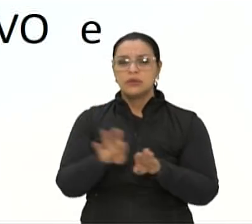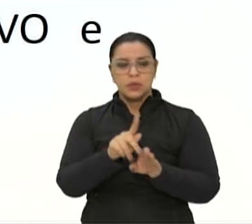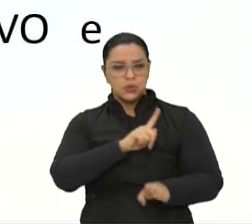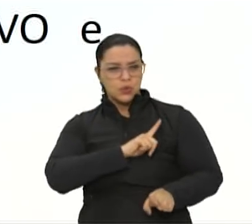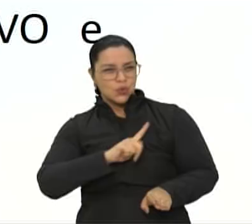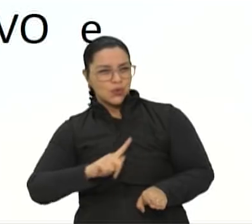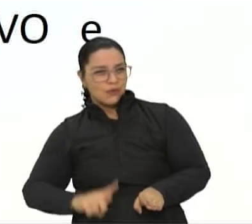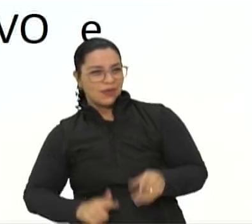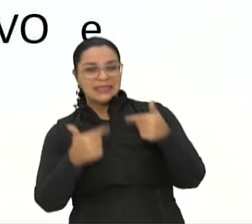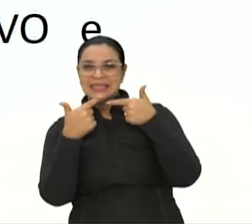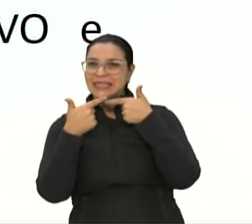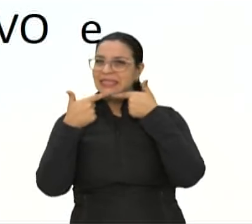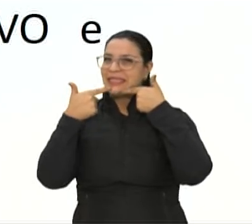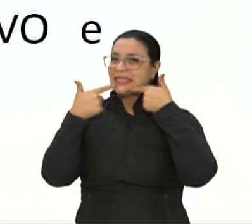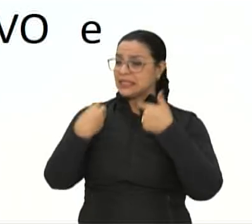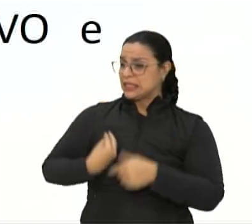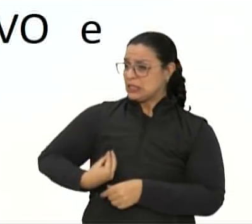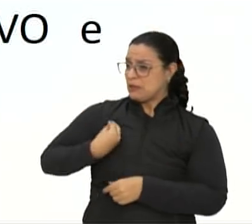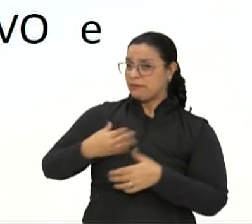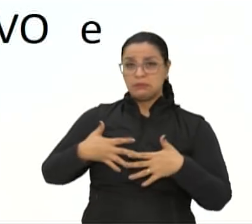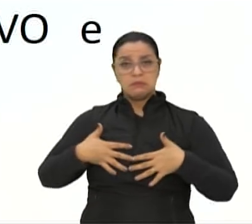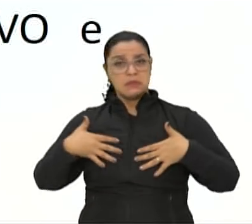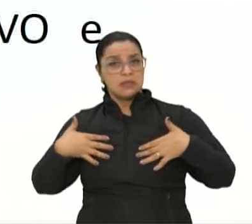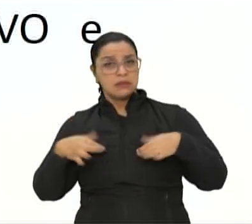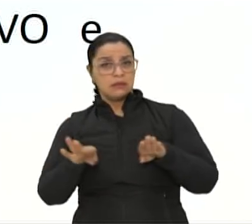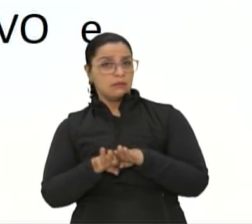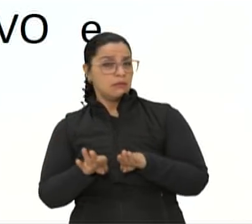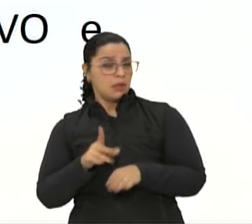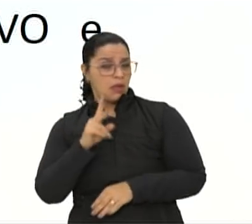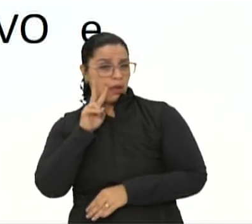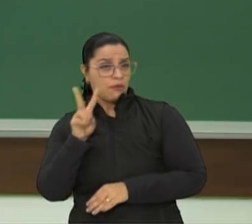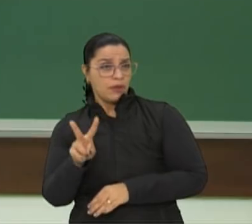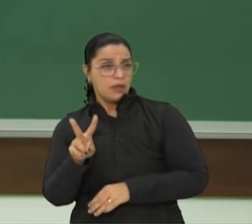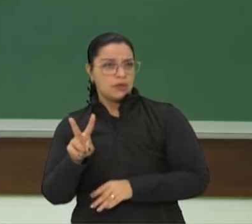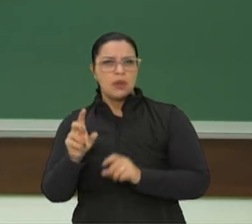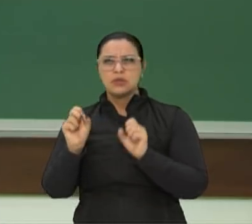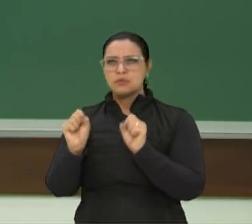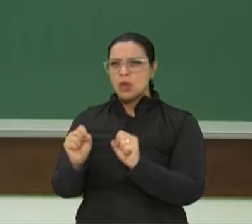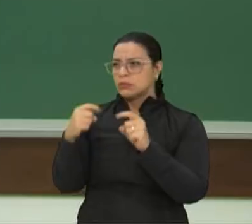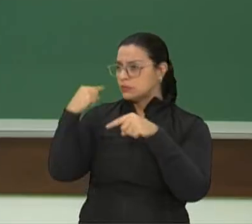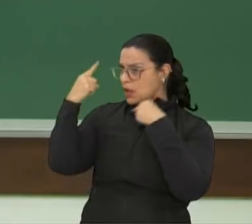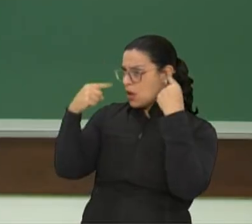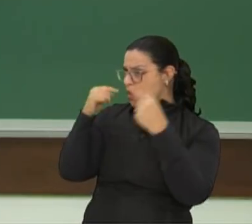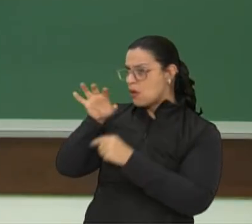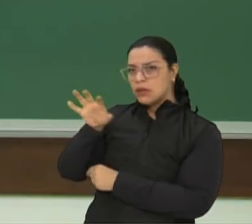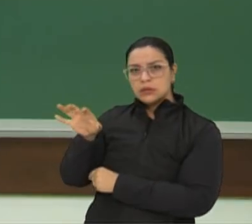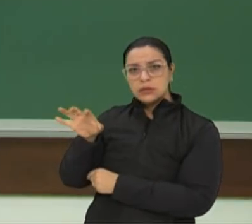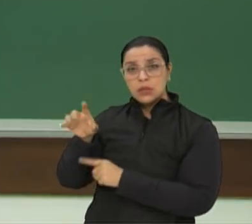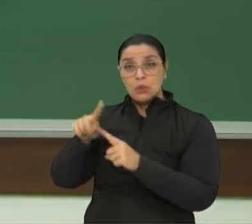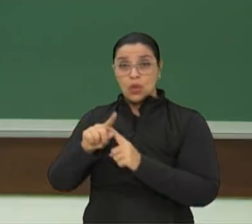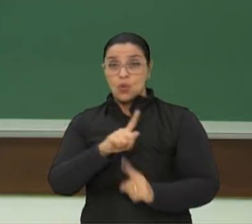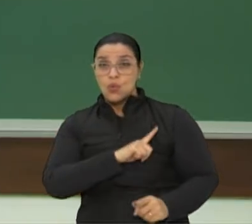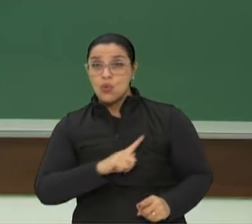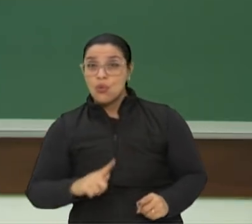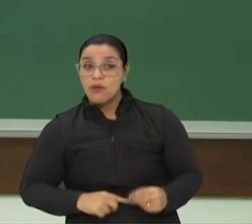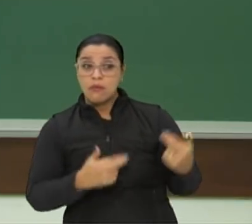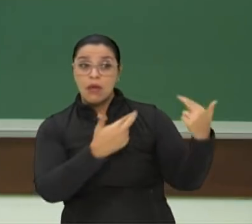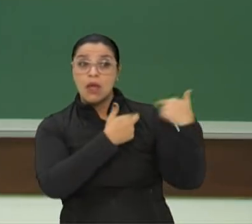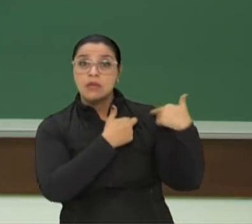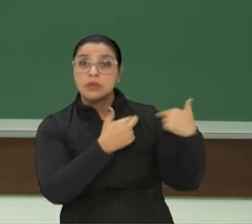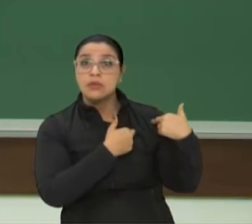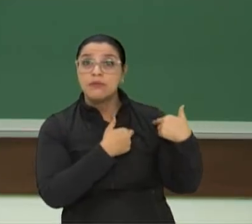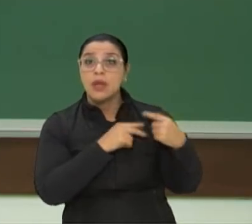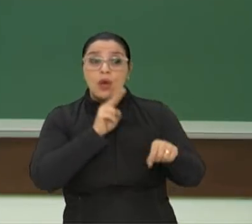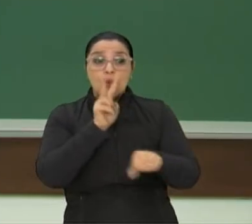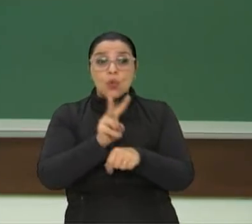governantes sorrirem, ter uma vida de prazeres e tudo mais, né? Só pode ser louco alguém assim. Porque um governante é responsável por